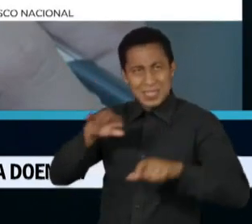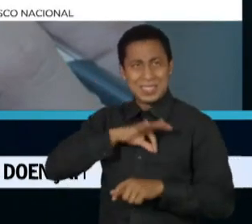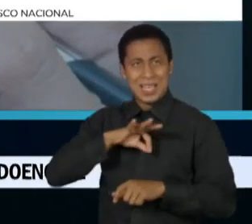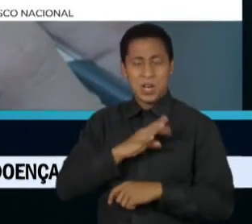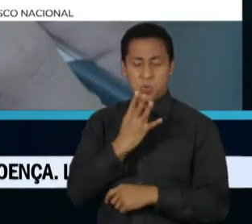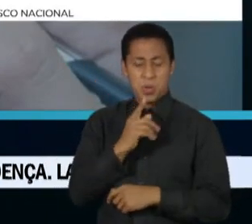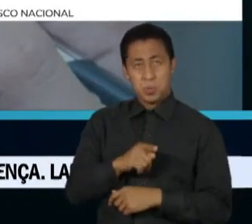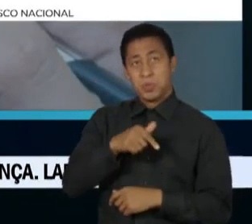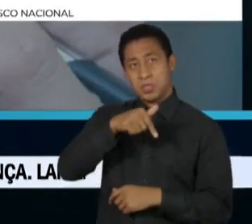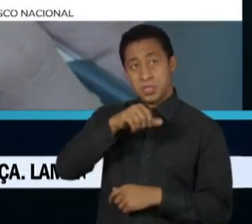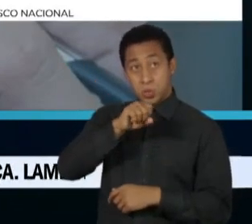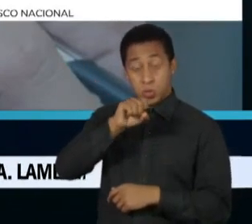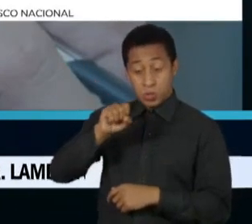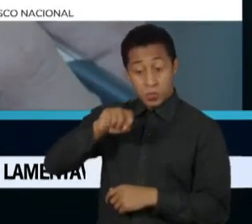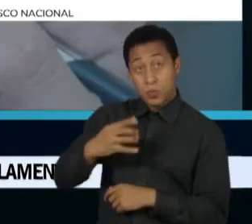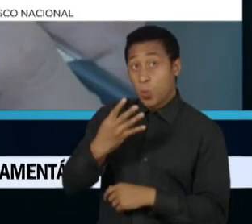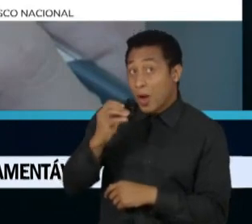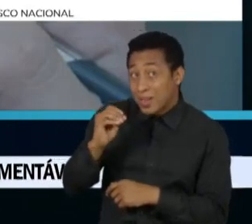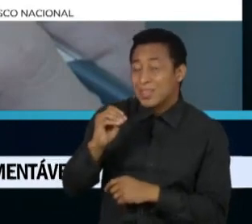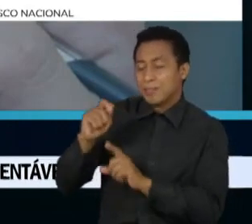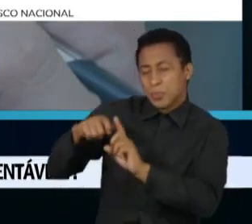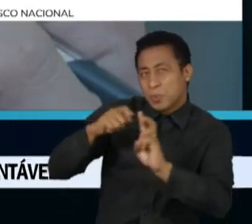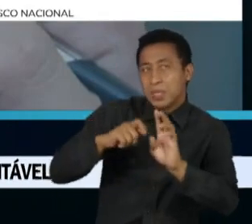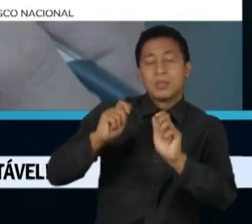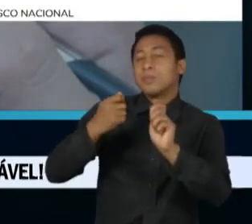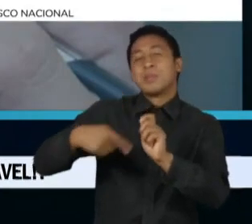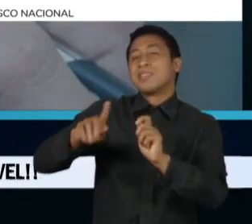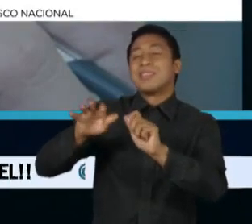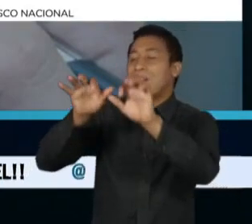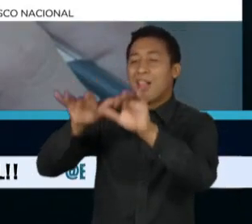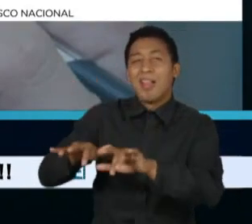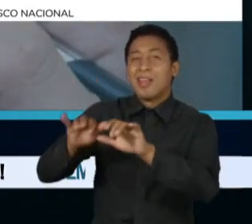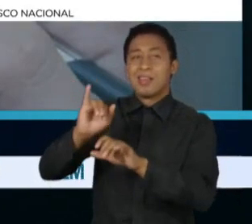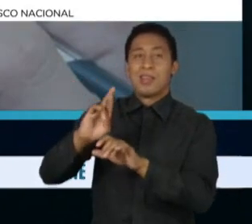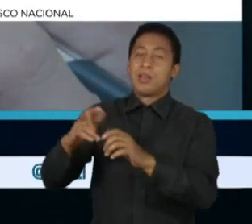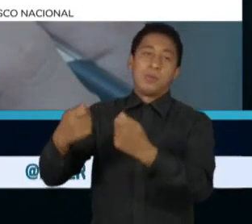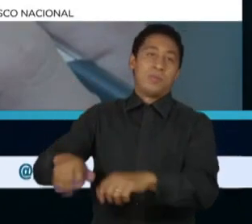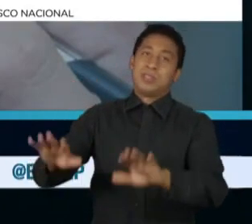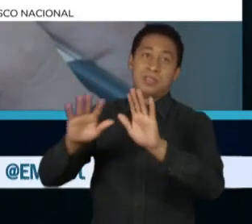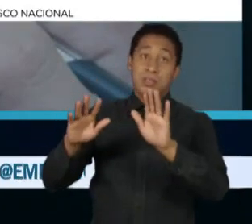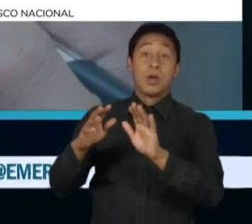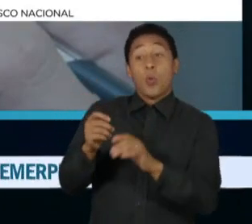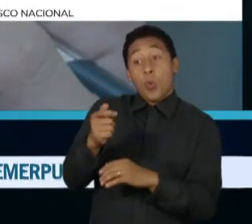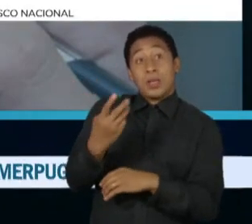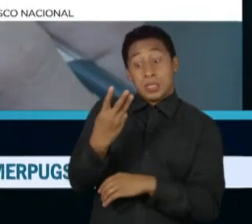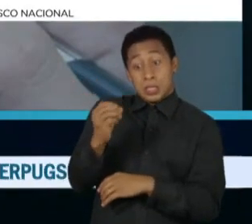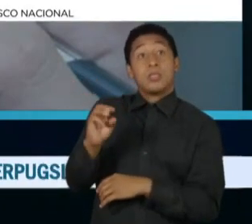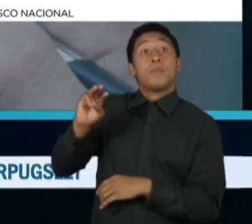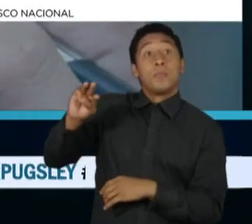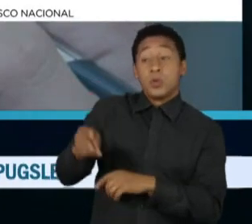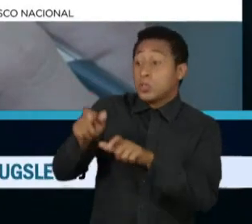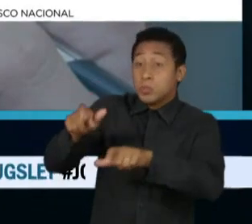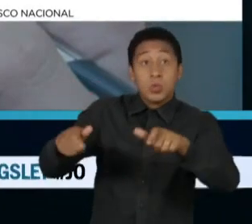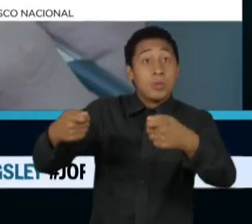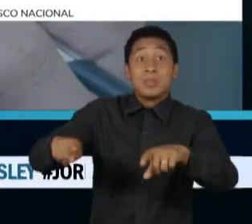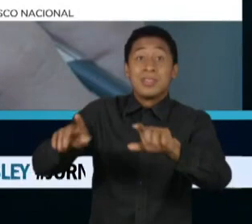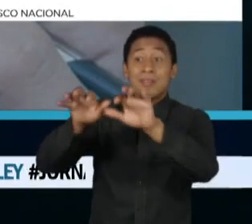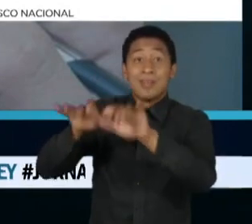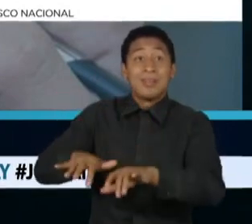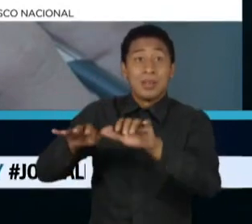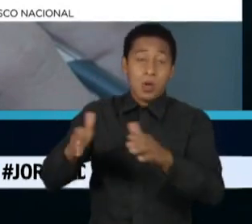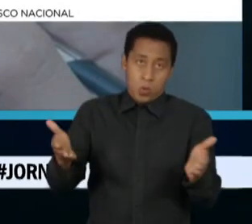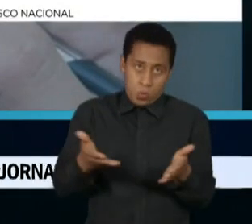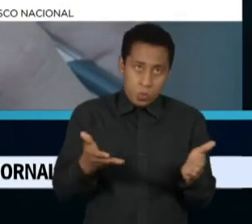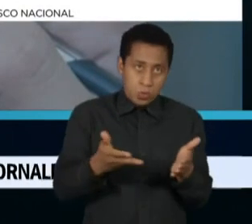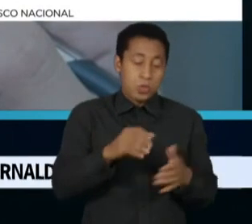Em 2024, estariam isentas 30 milhões de pessoas, 20 milhões a mais do que os contemplados hoje, segundo a Associação